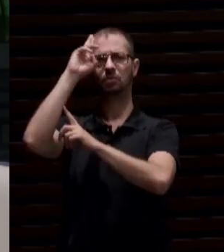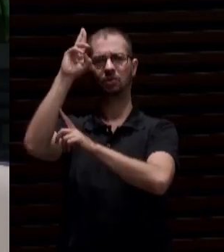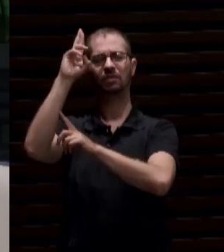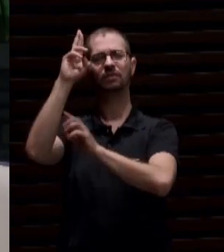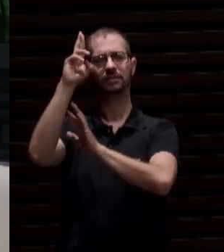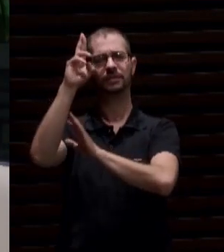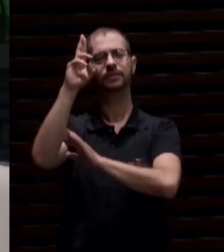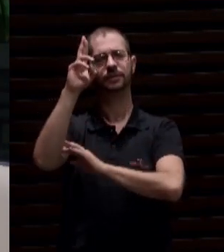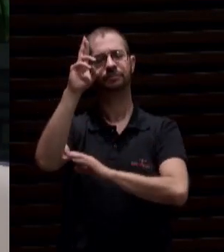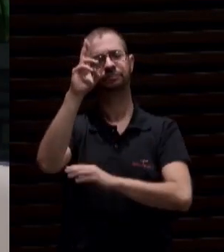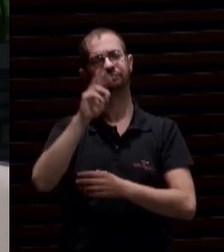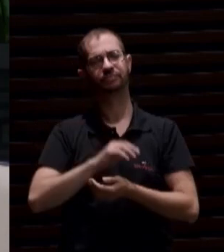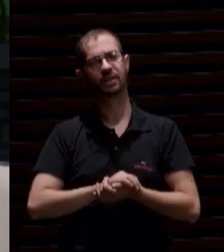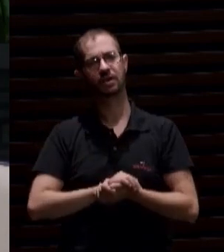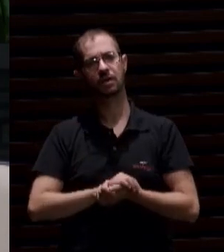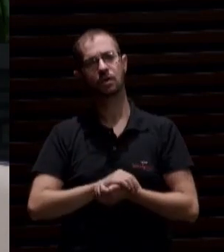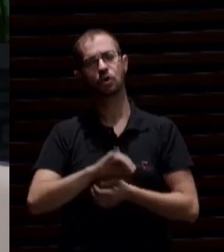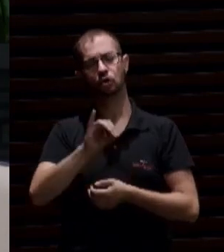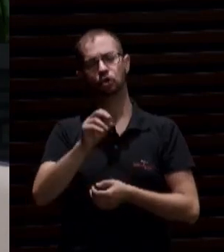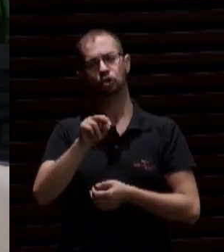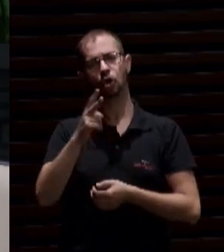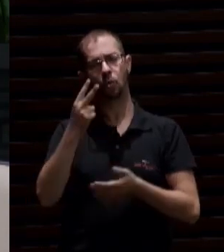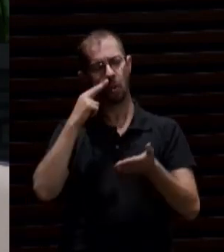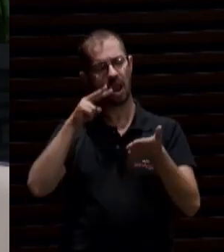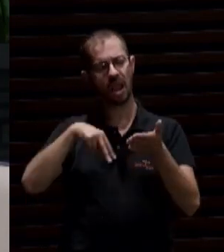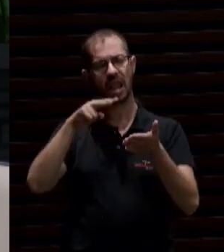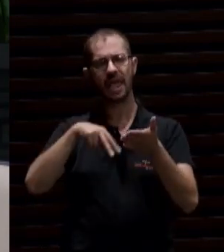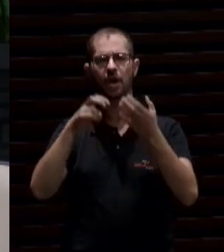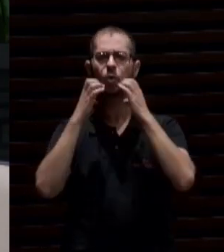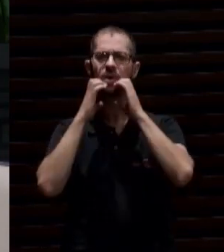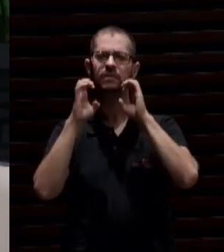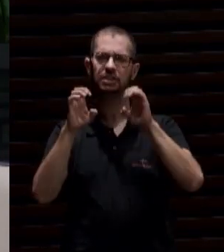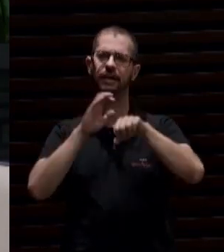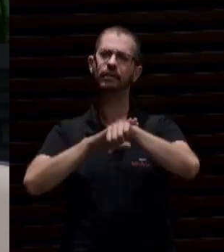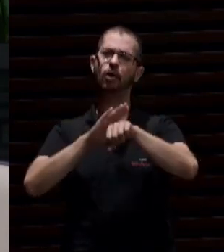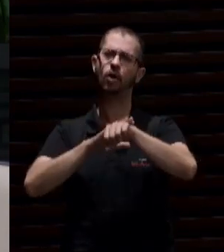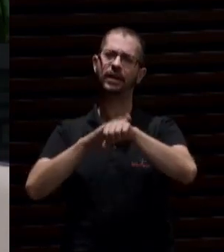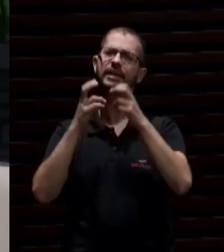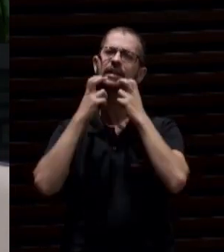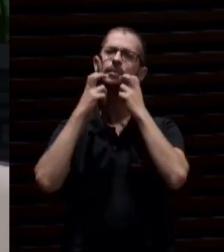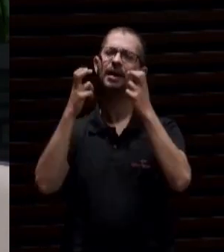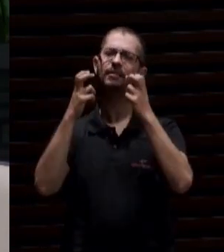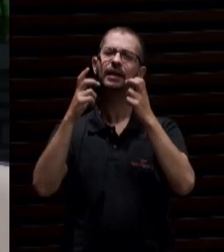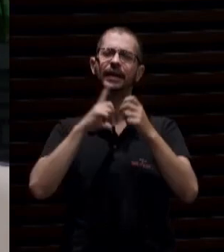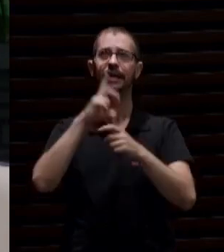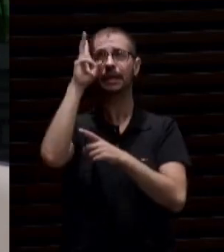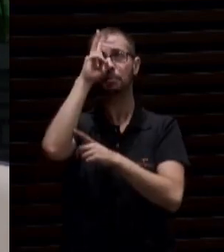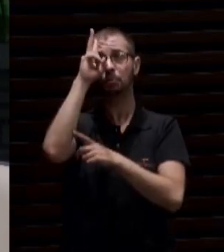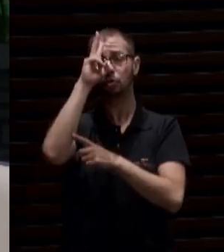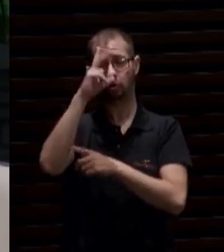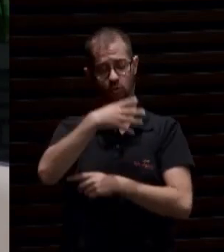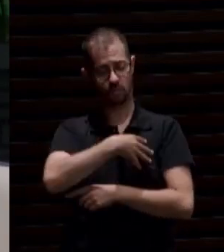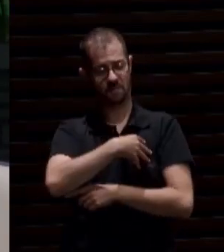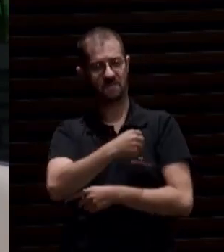Deus poupado. John Newton leu o Evangelho enquanto clamava e se deparou com a história do filho pródigo, esse filho